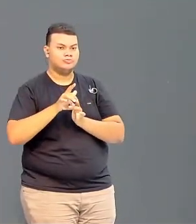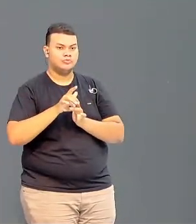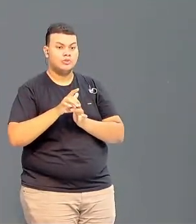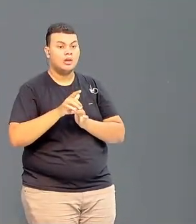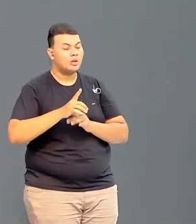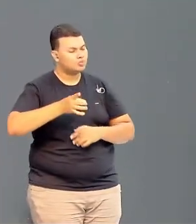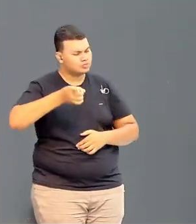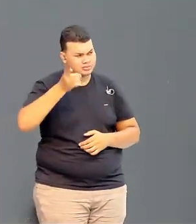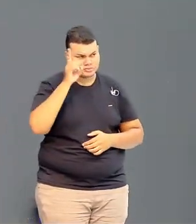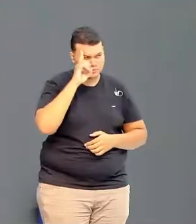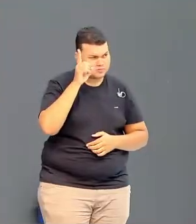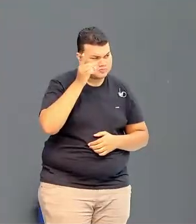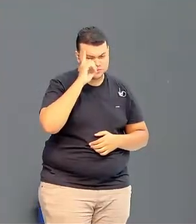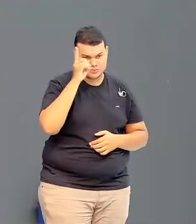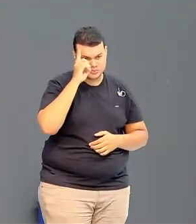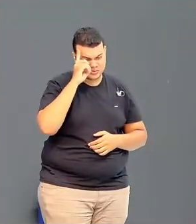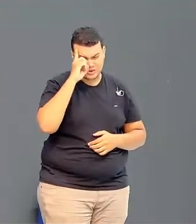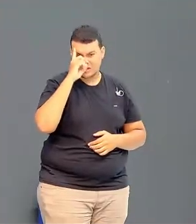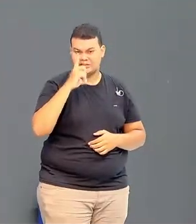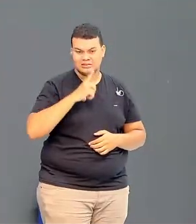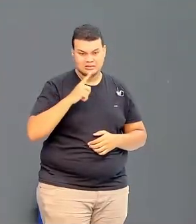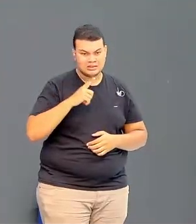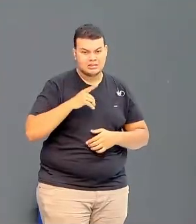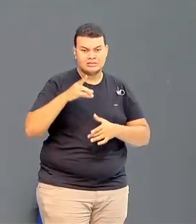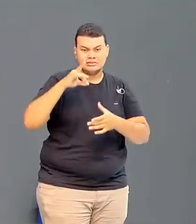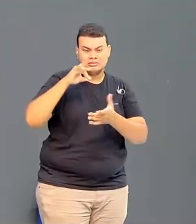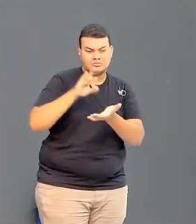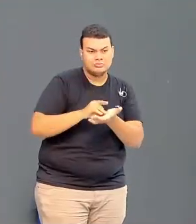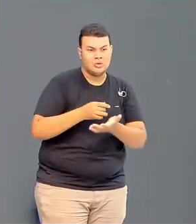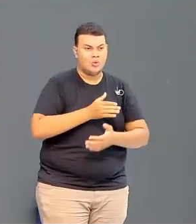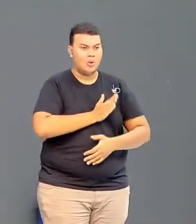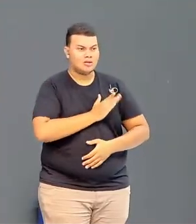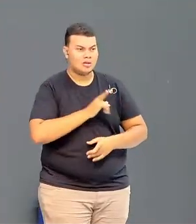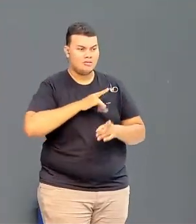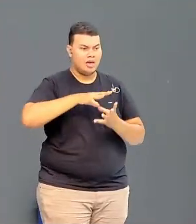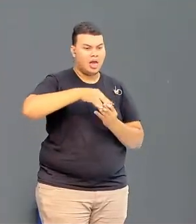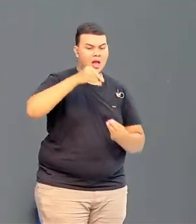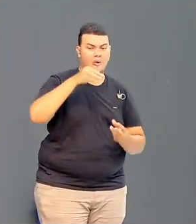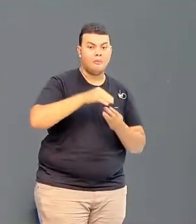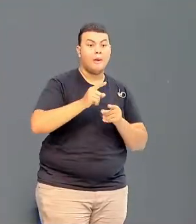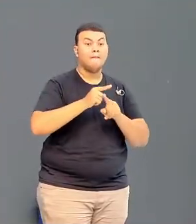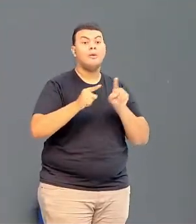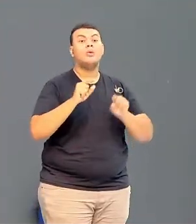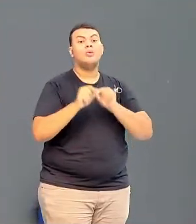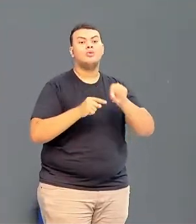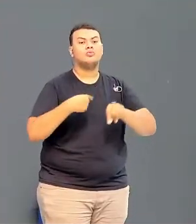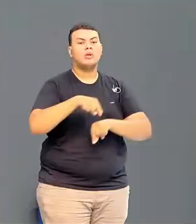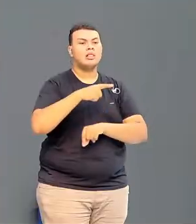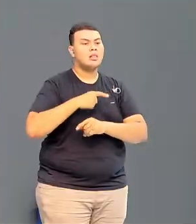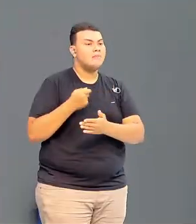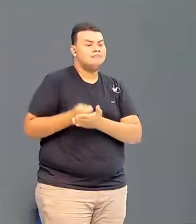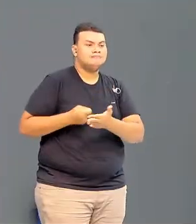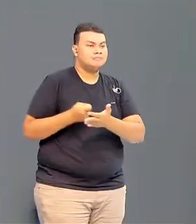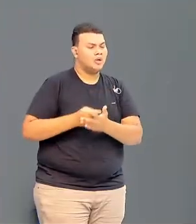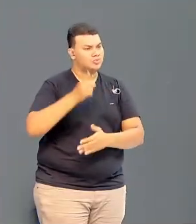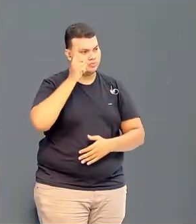isso diariamente exaure a mente, o coração, a alma, mas é a batalha que nós